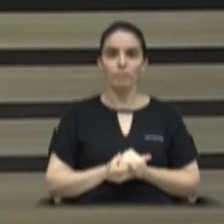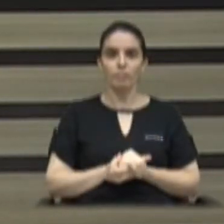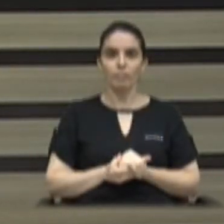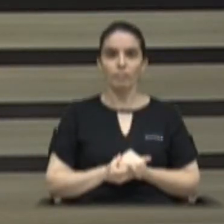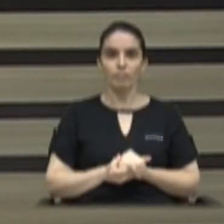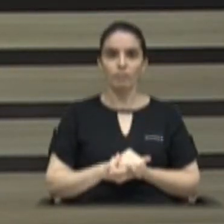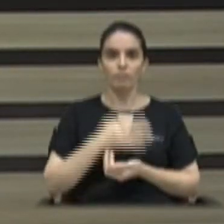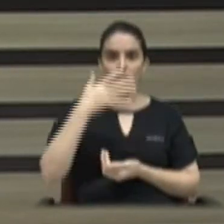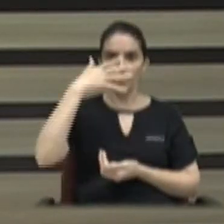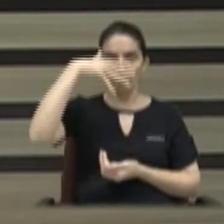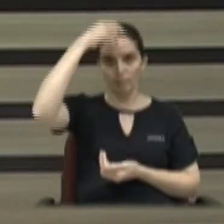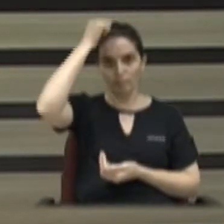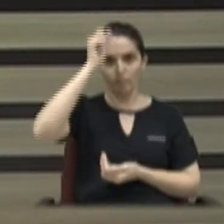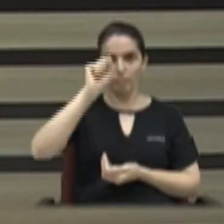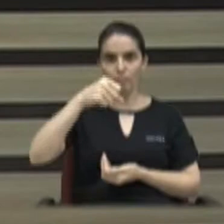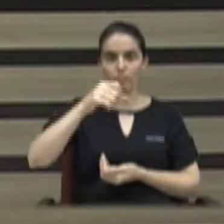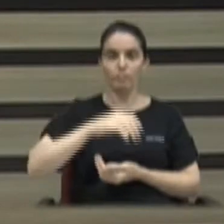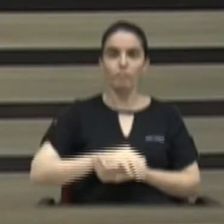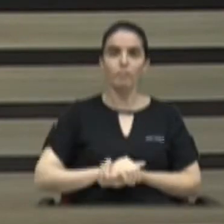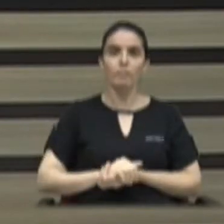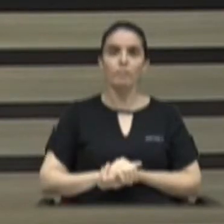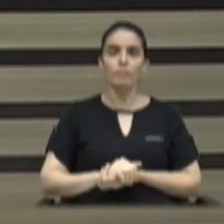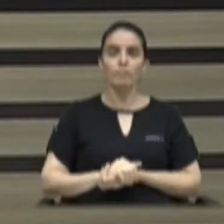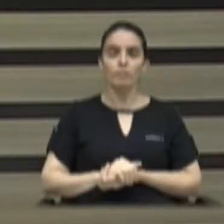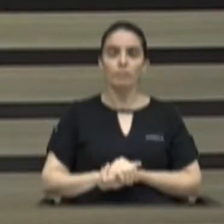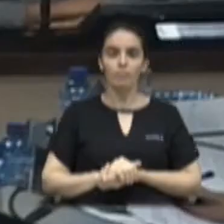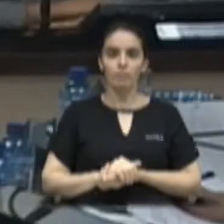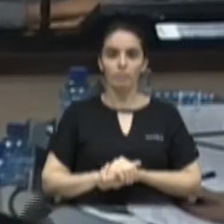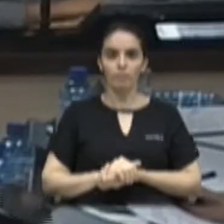Toninho Franco. Sim.